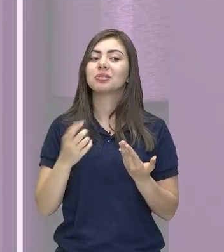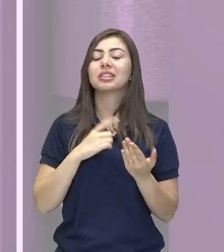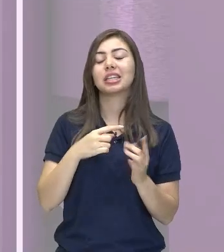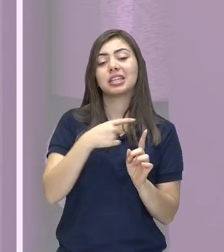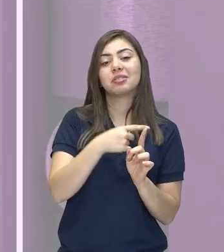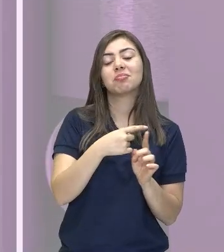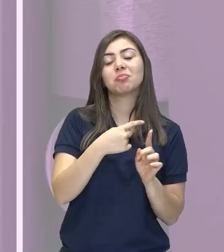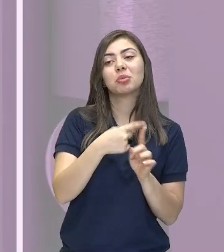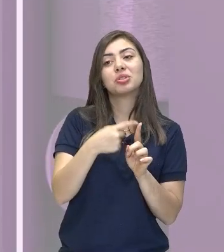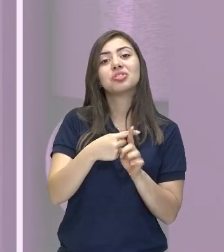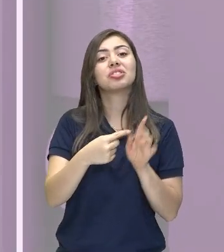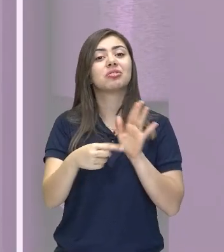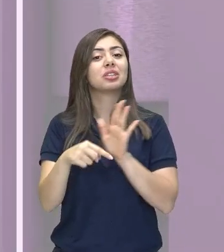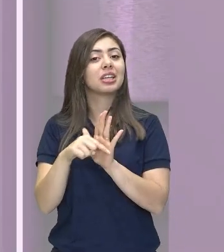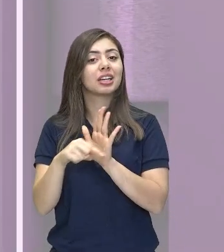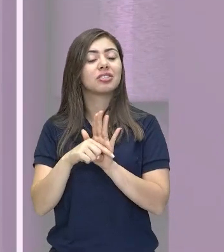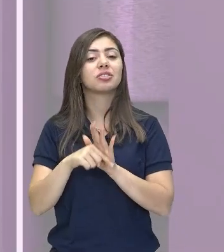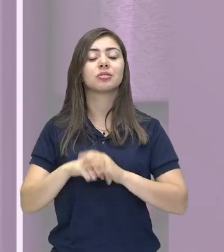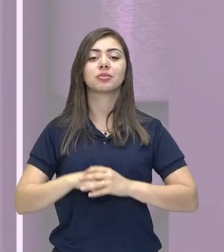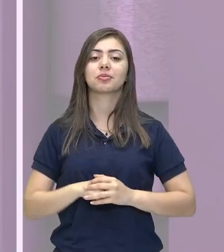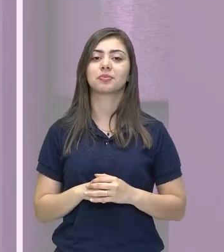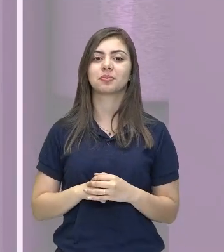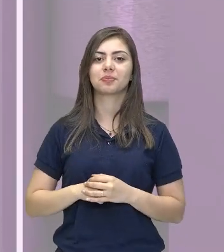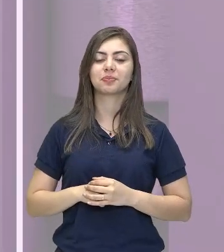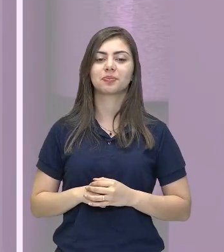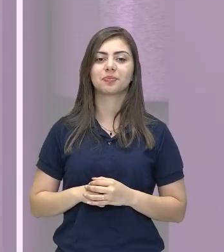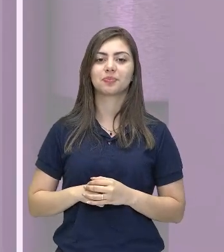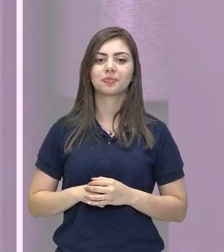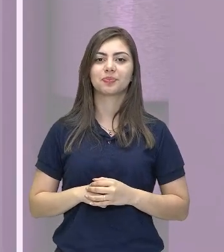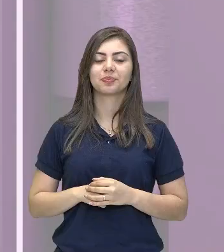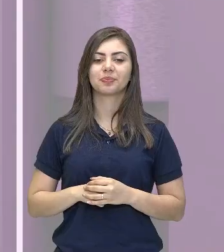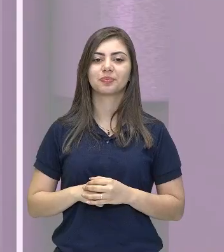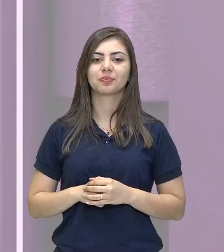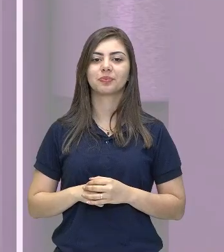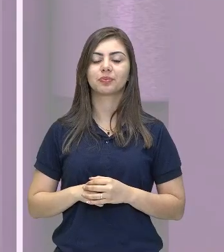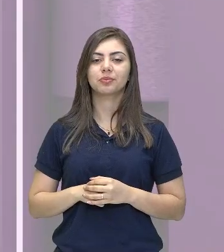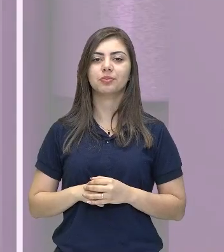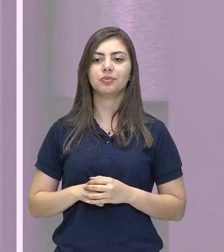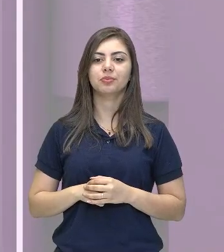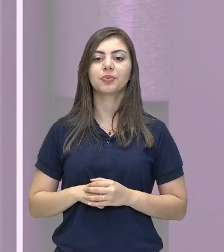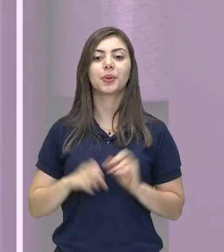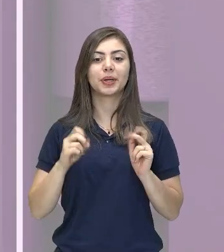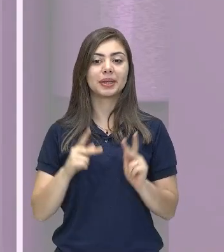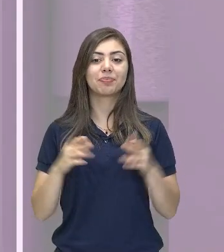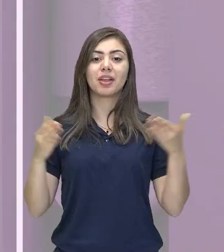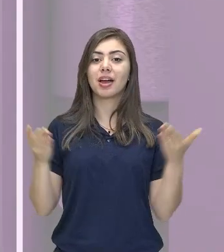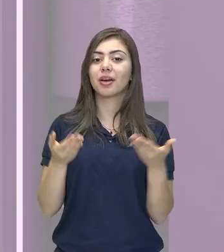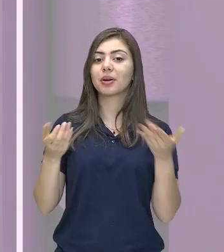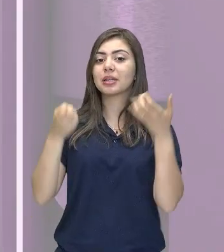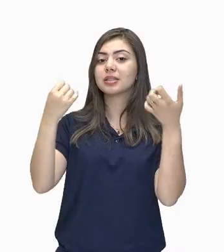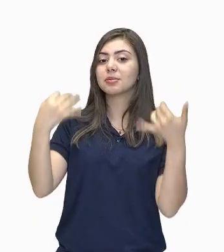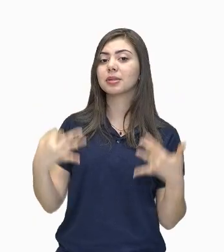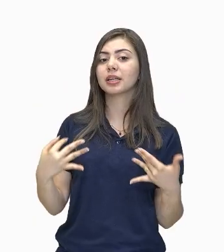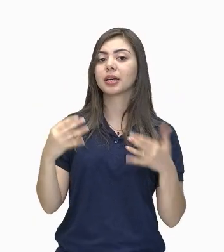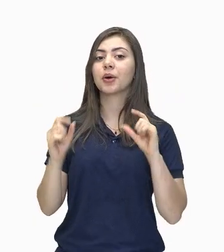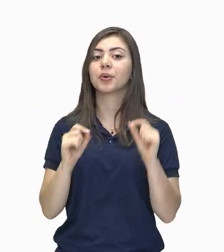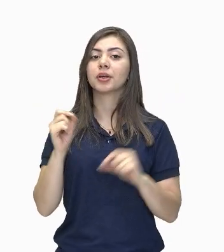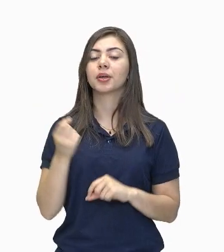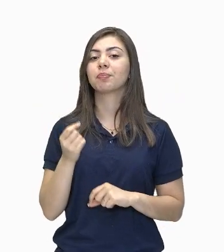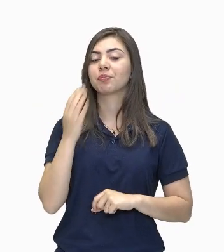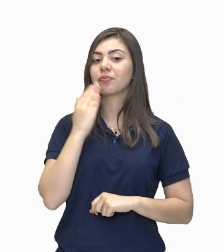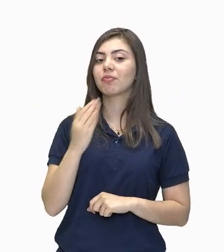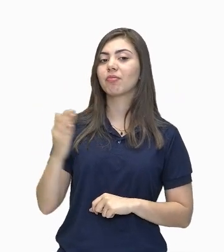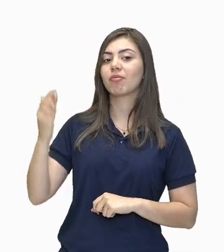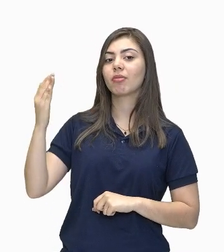desvantagens também na pesquisa censitária. Beleza? Vamos seguir em frente agora, falando aí um pouco mais sobre a pesquisa estatística. Acompanhe na tela.